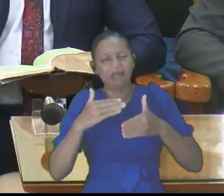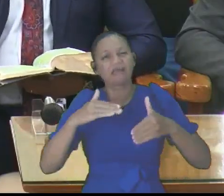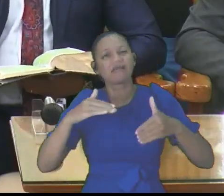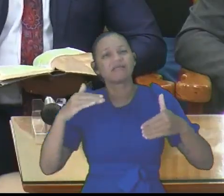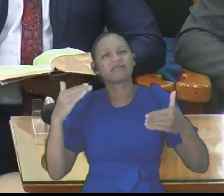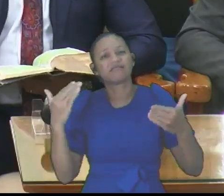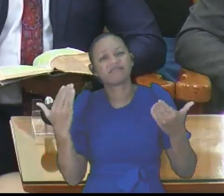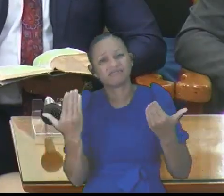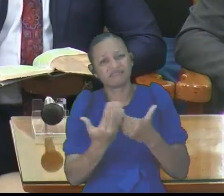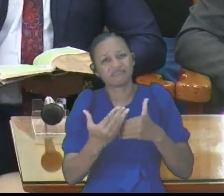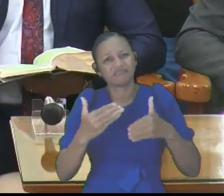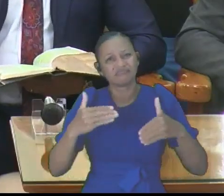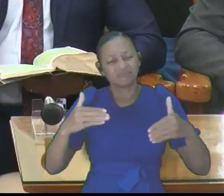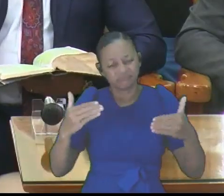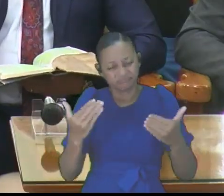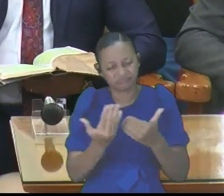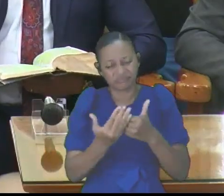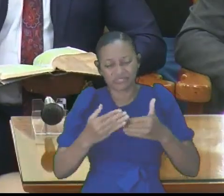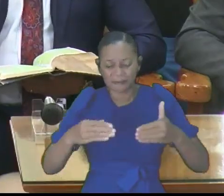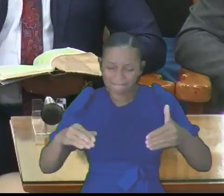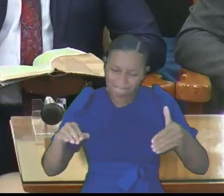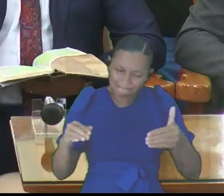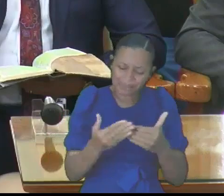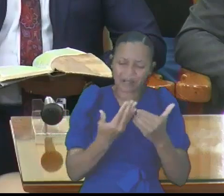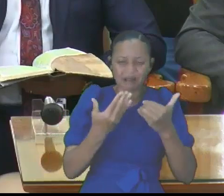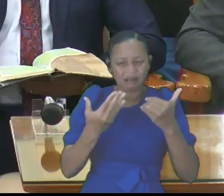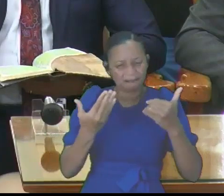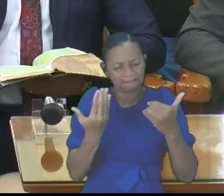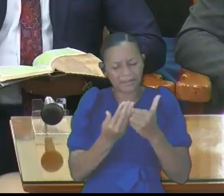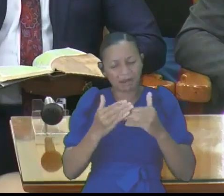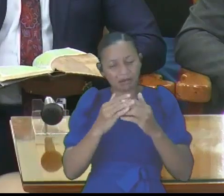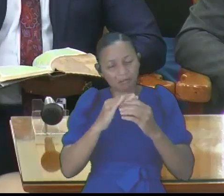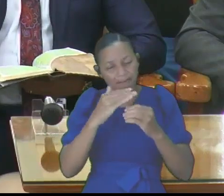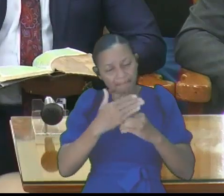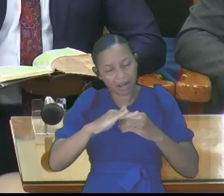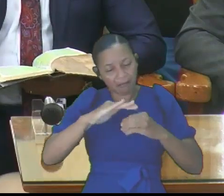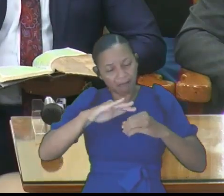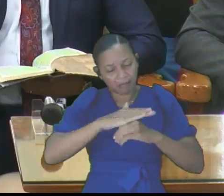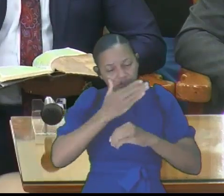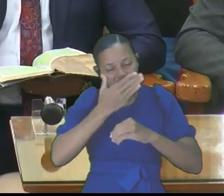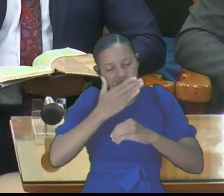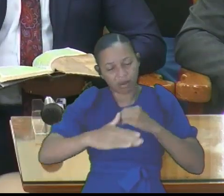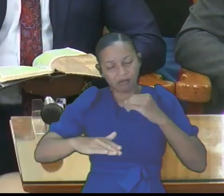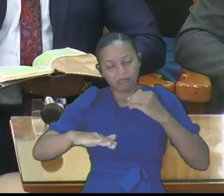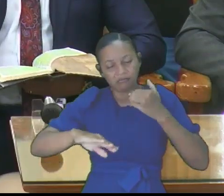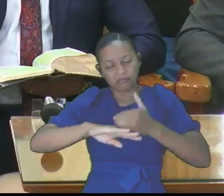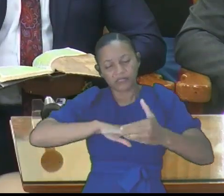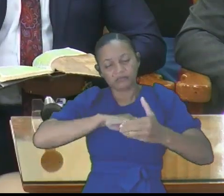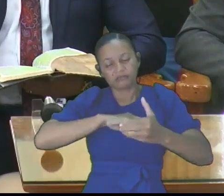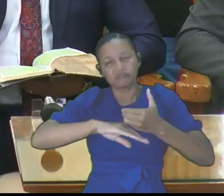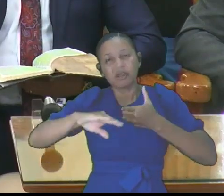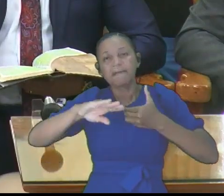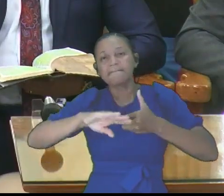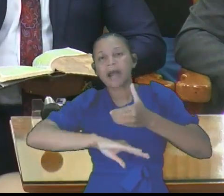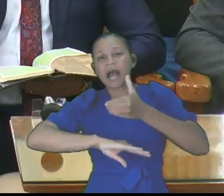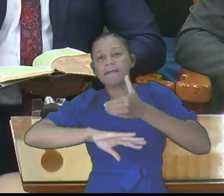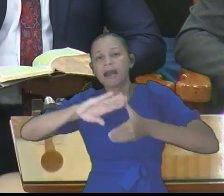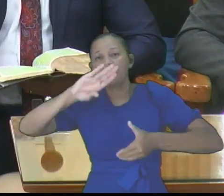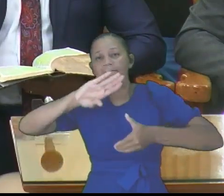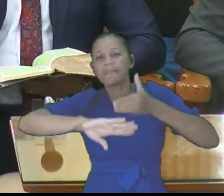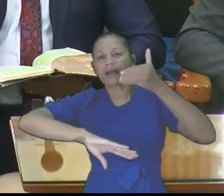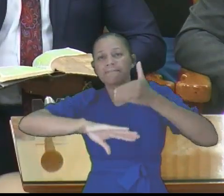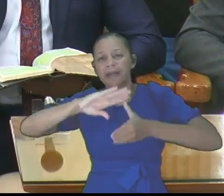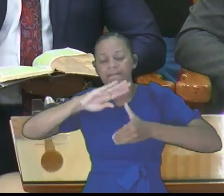outras, com aquelas fricções, batidas umas nas outras, elas vão se alisando. E depois de milênios,